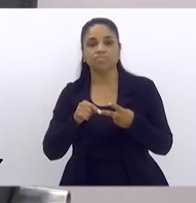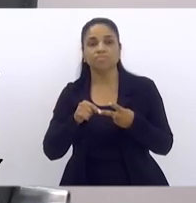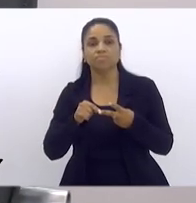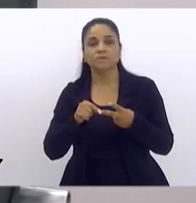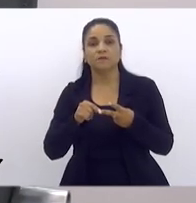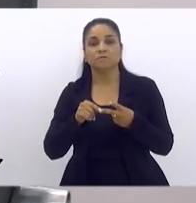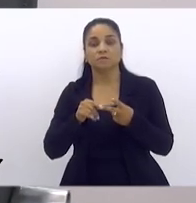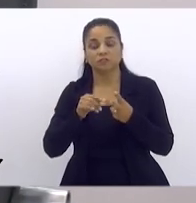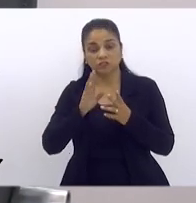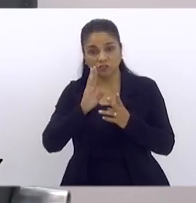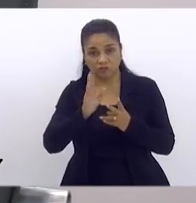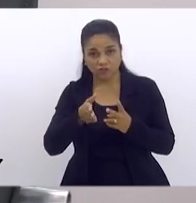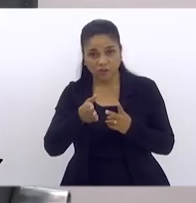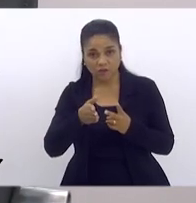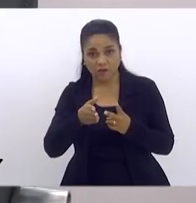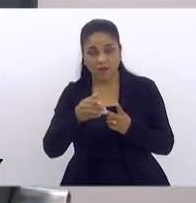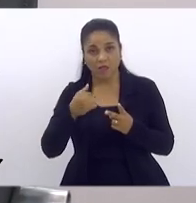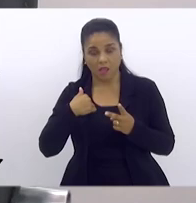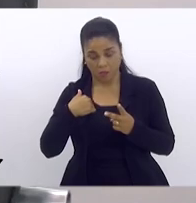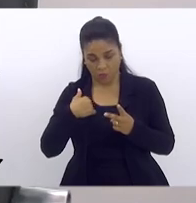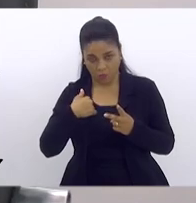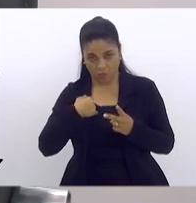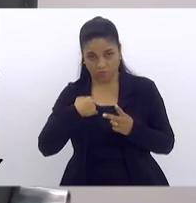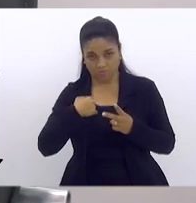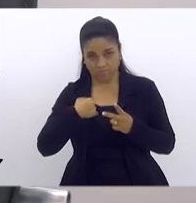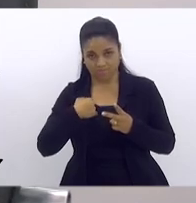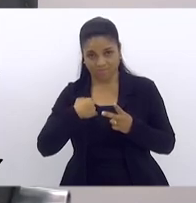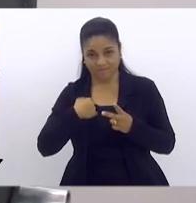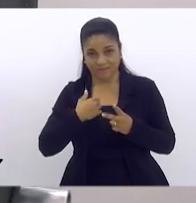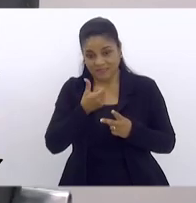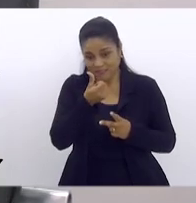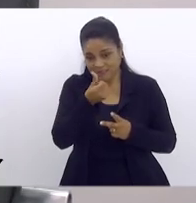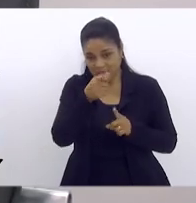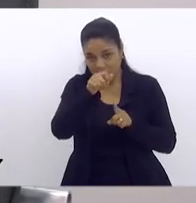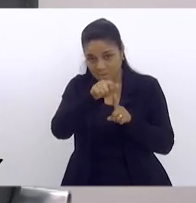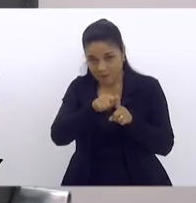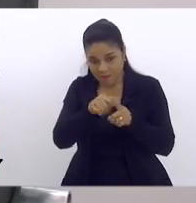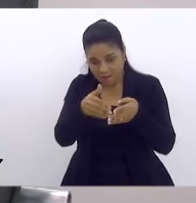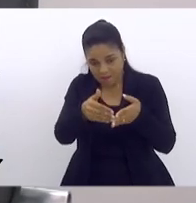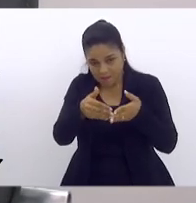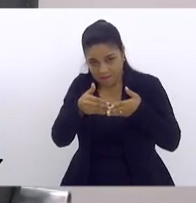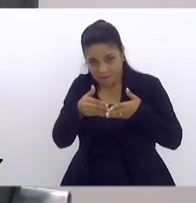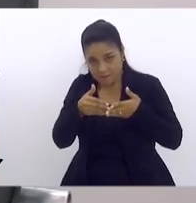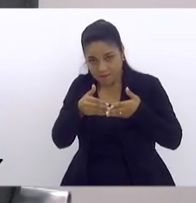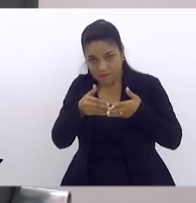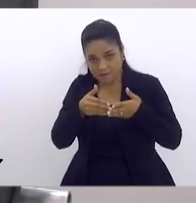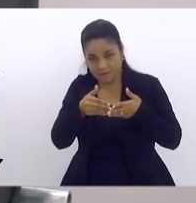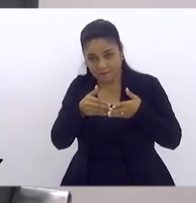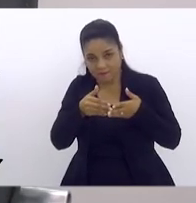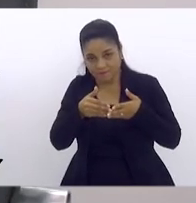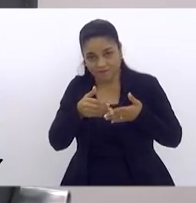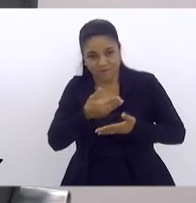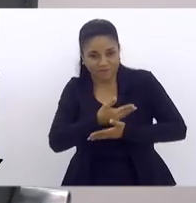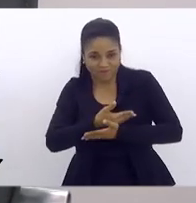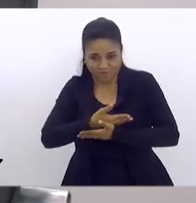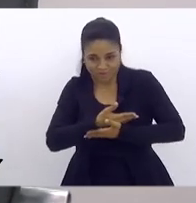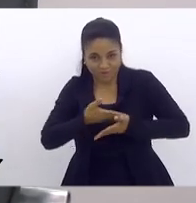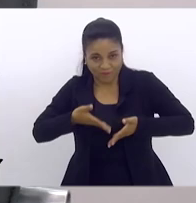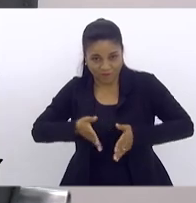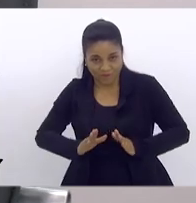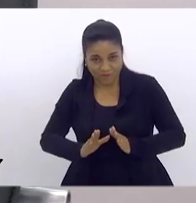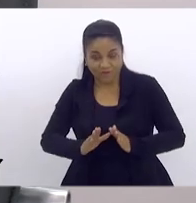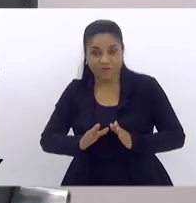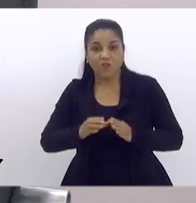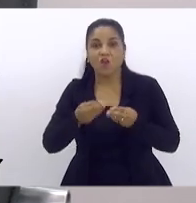colocar né Se eu tivesse ficado seis meses de licença maternidade eu já não estaria